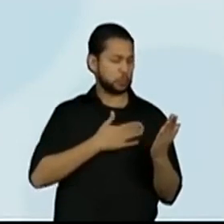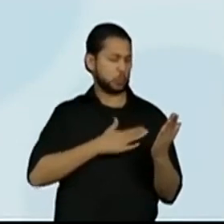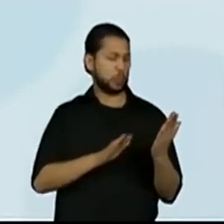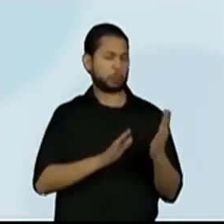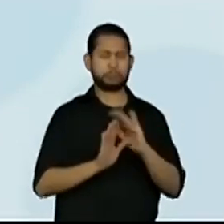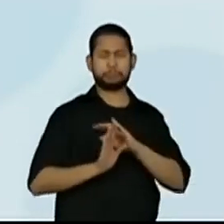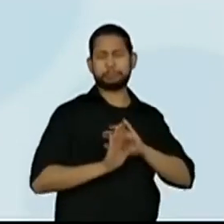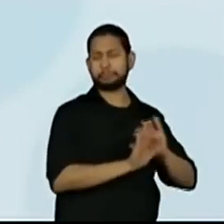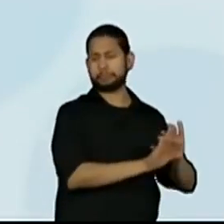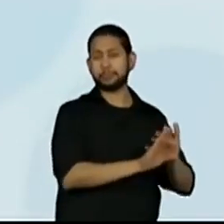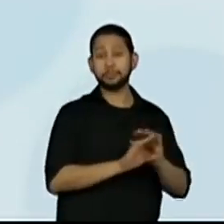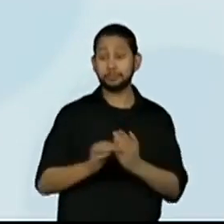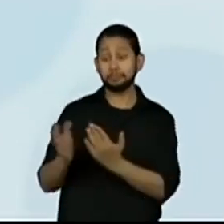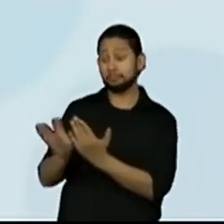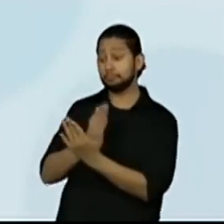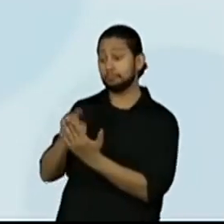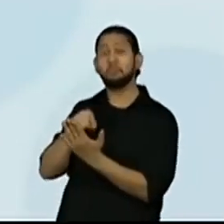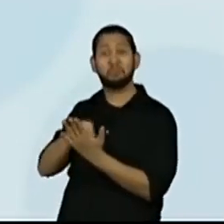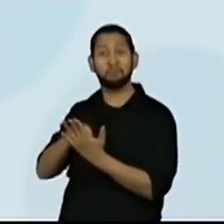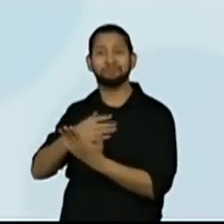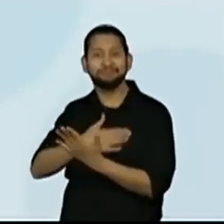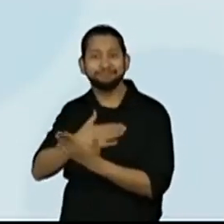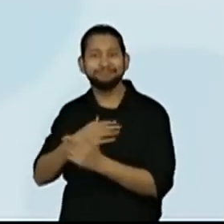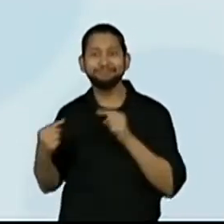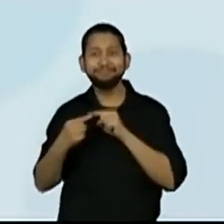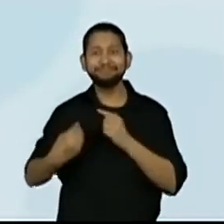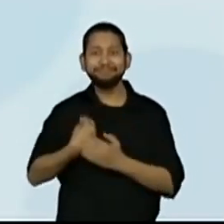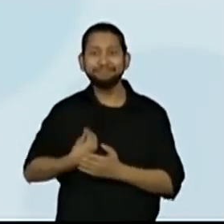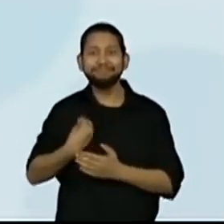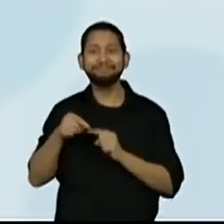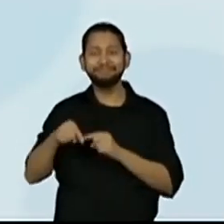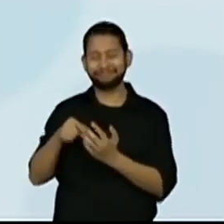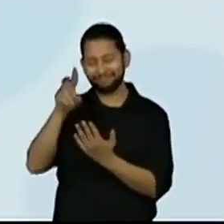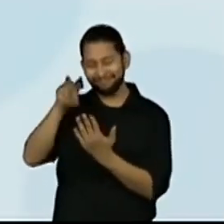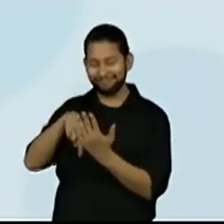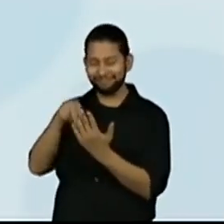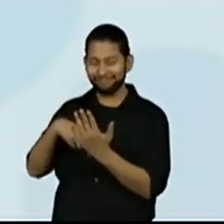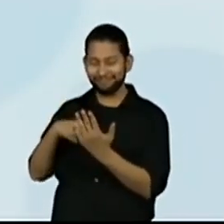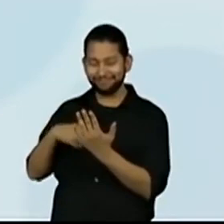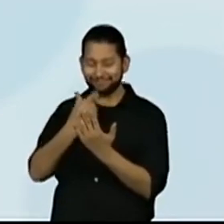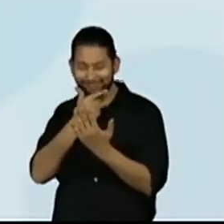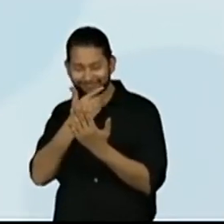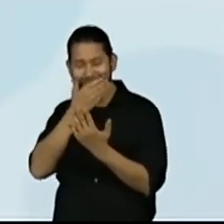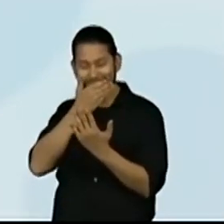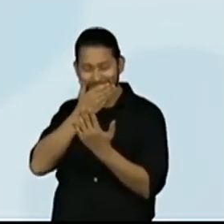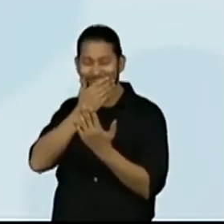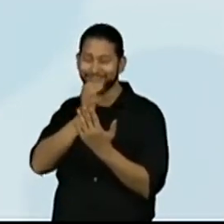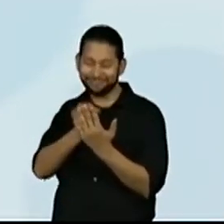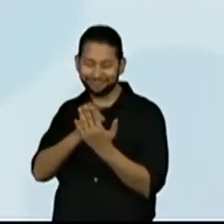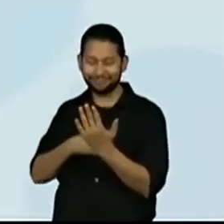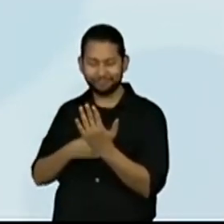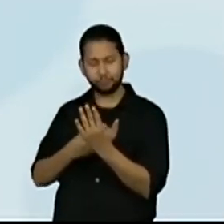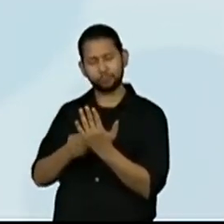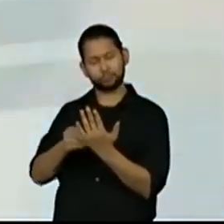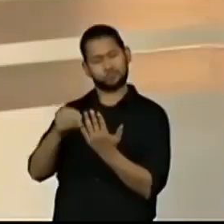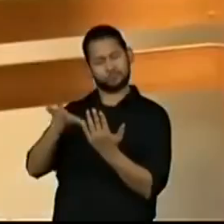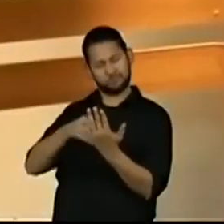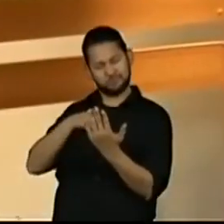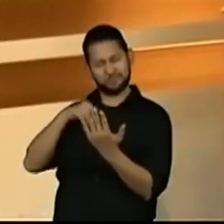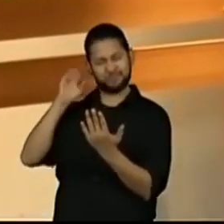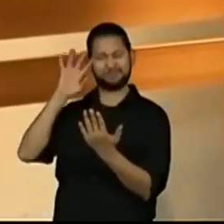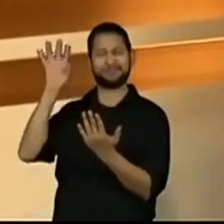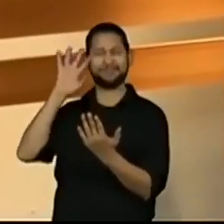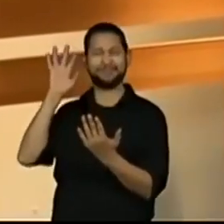é uma leitura para diversão. Ela também faz parte tanto do universo escolar, as bibliotecas, as salas